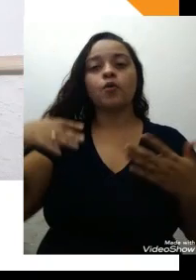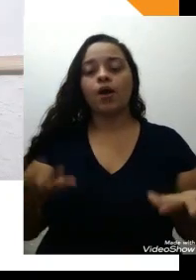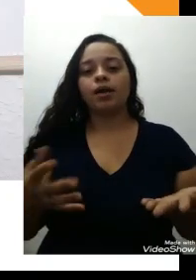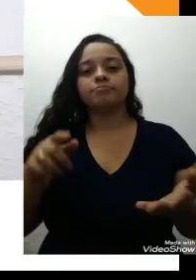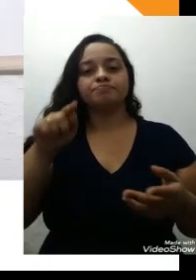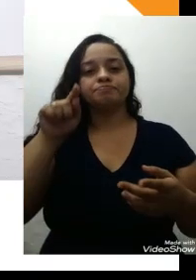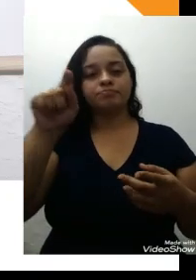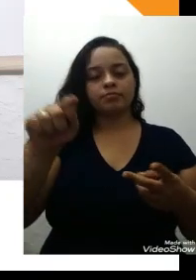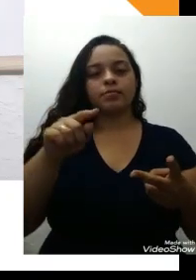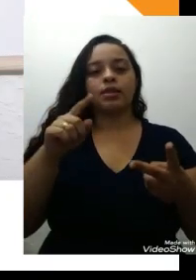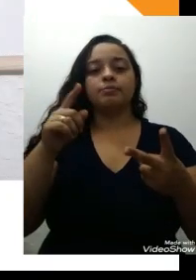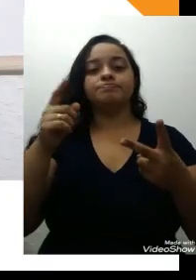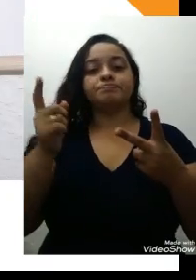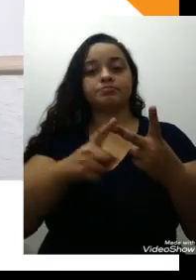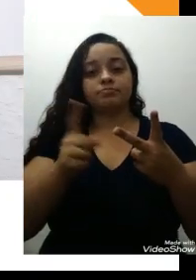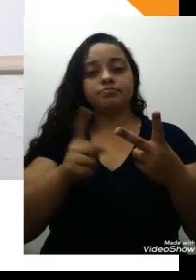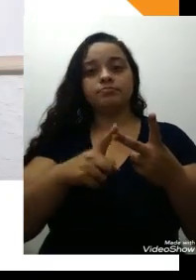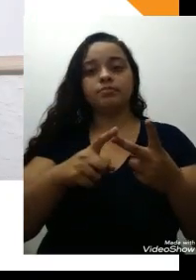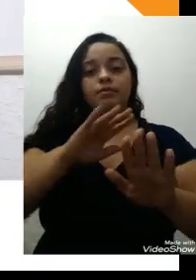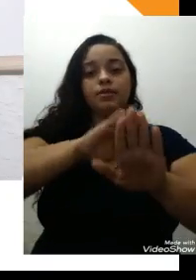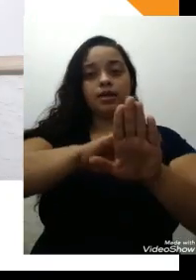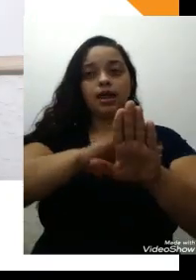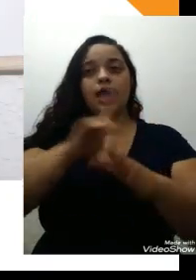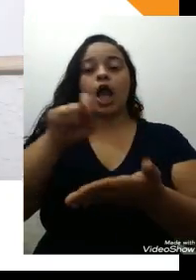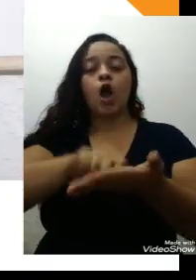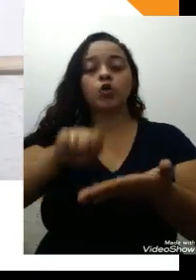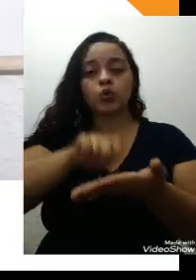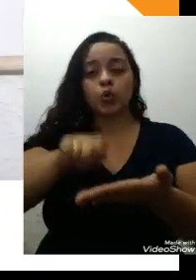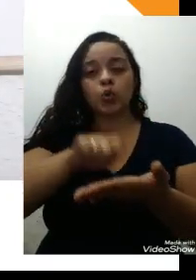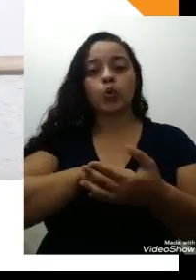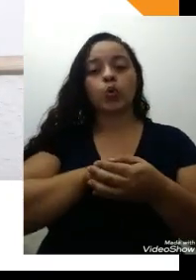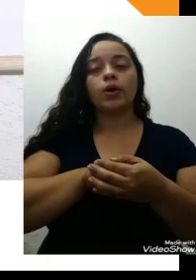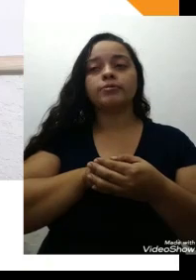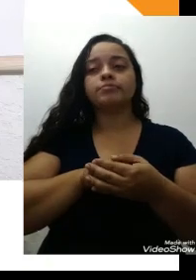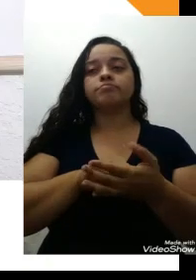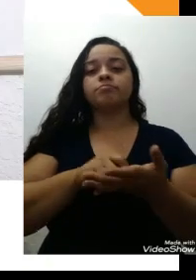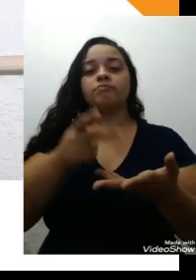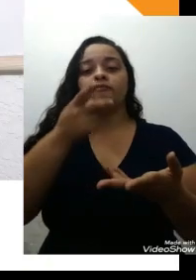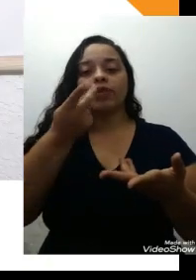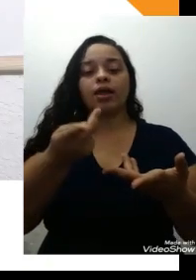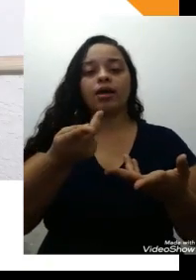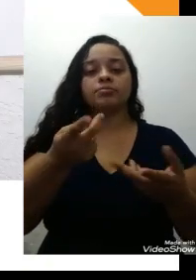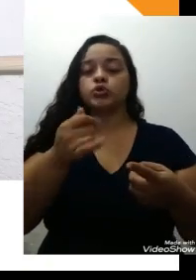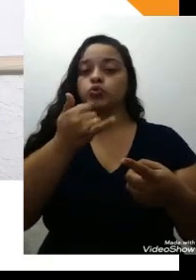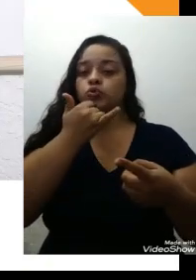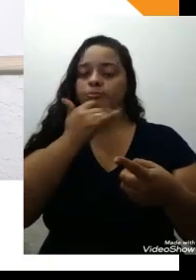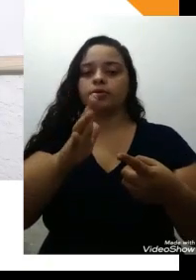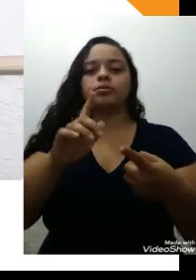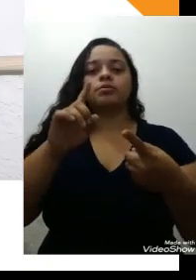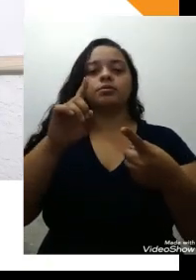na tese explícita, o autor do texto vai direcionar bem